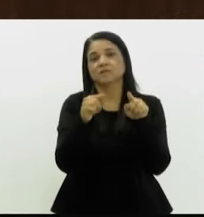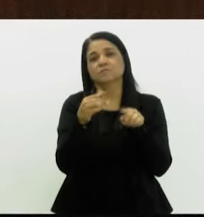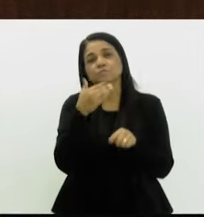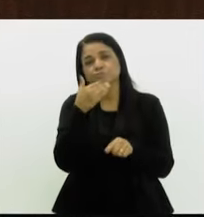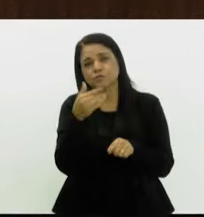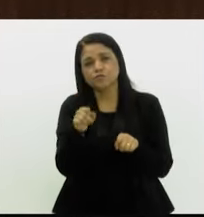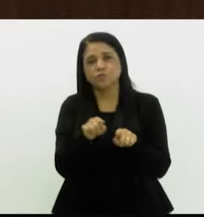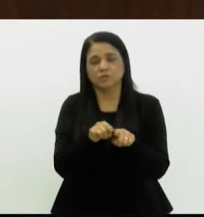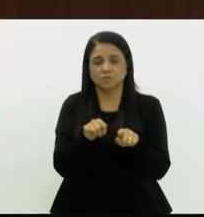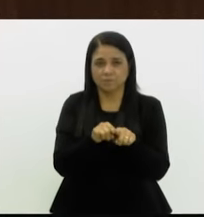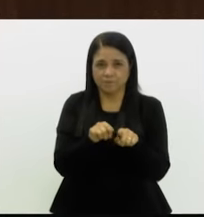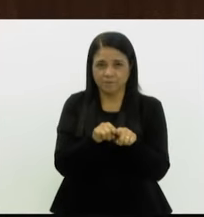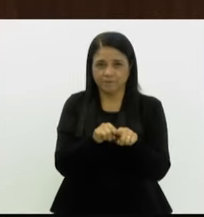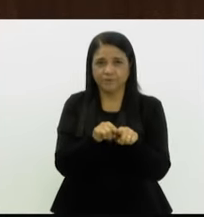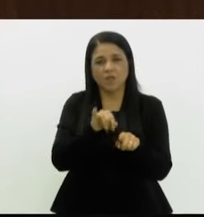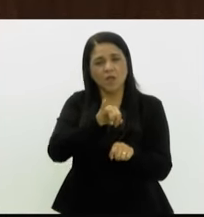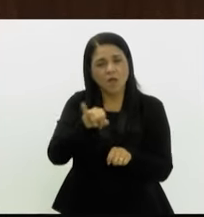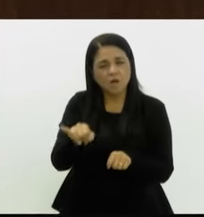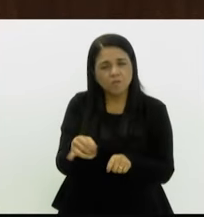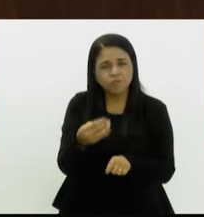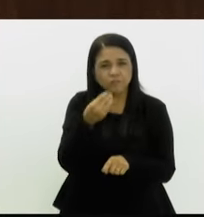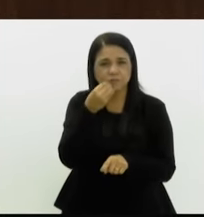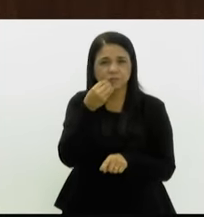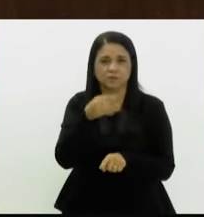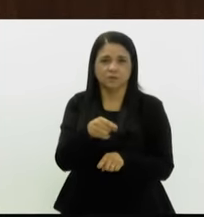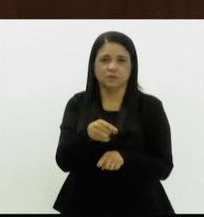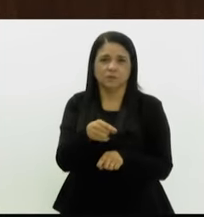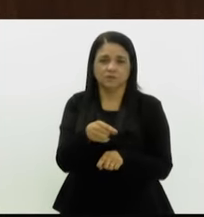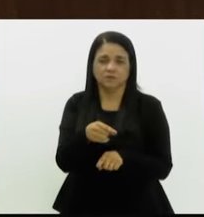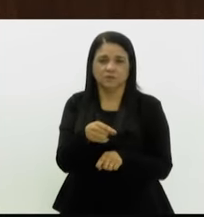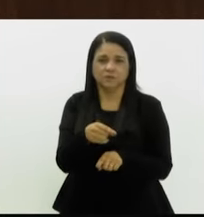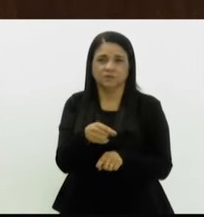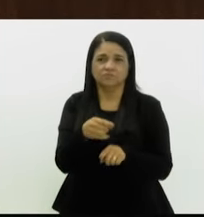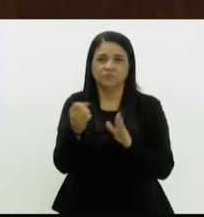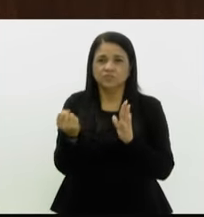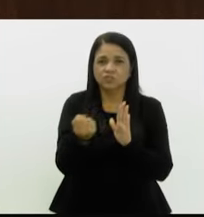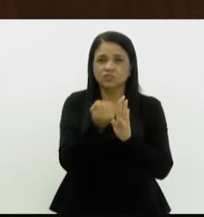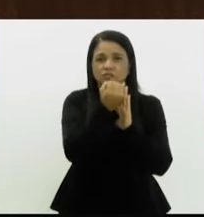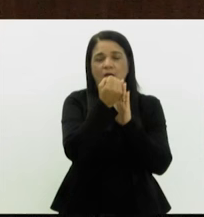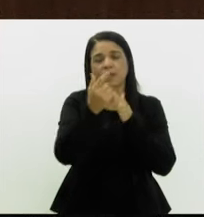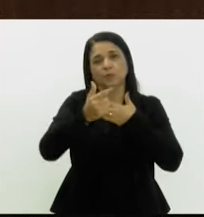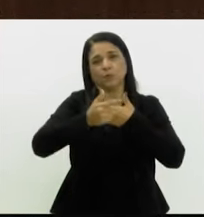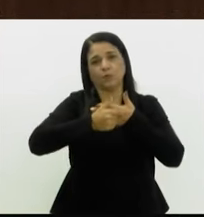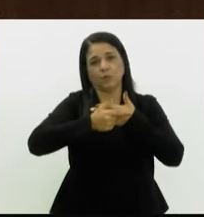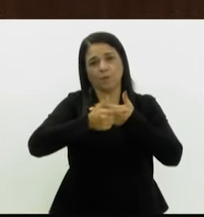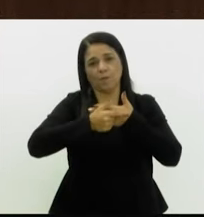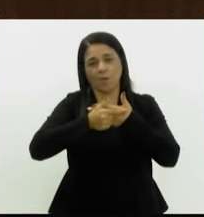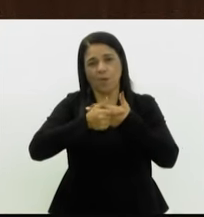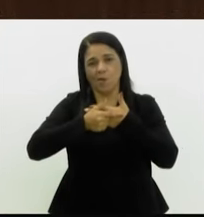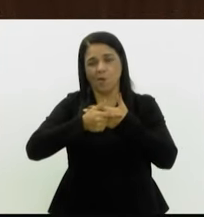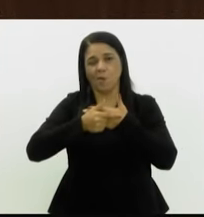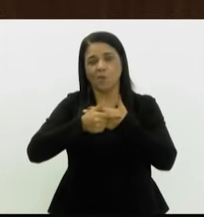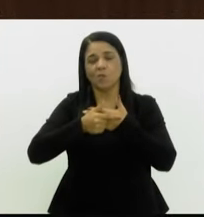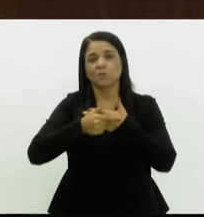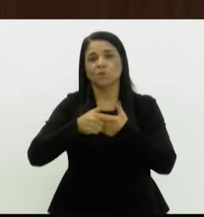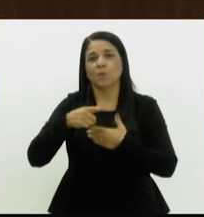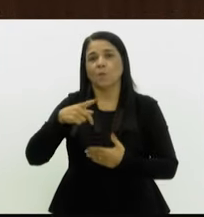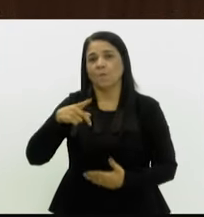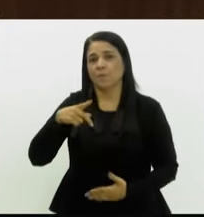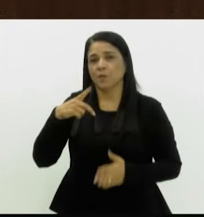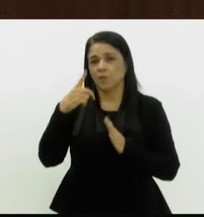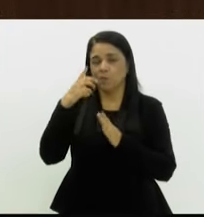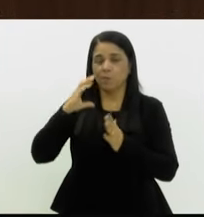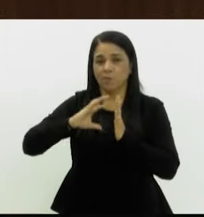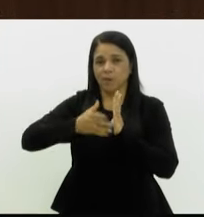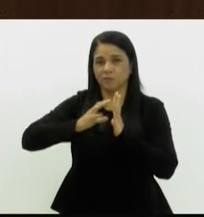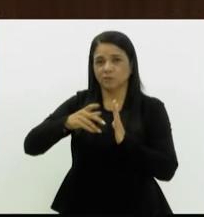pedir, quer aproveitar essa oportunidade para fazer um destaque aqui do papel que tem sido realizado pelo PDT à